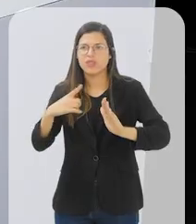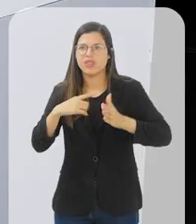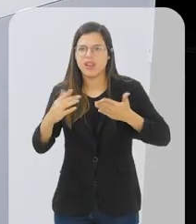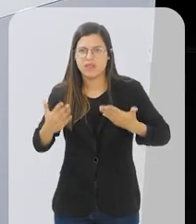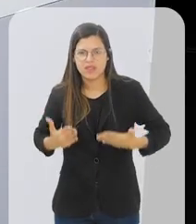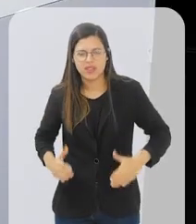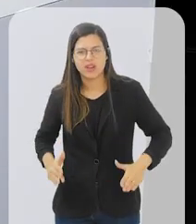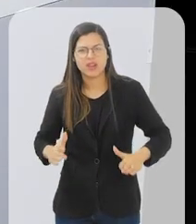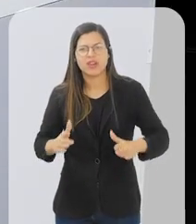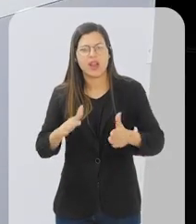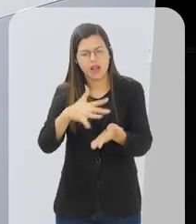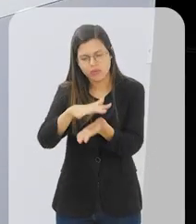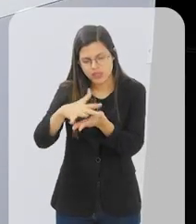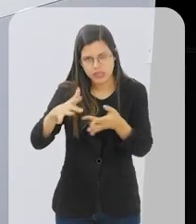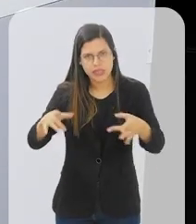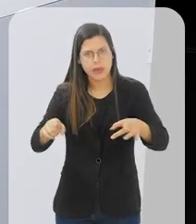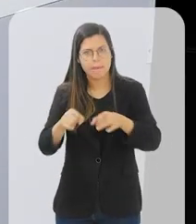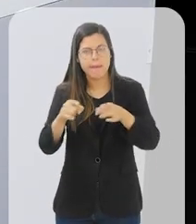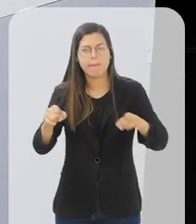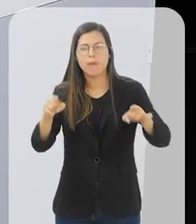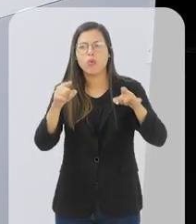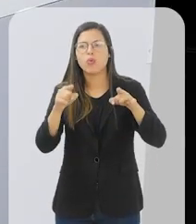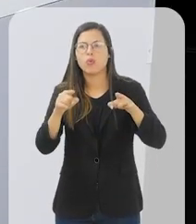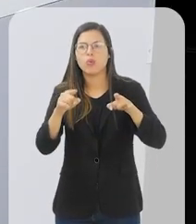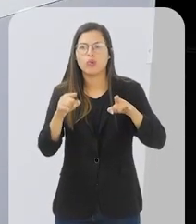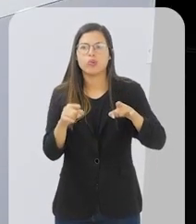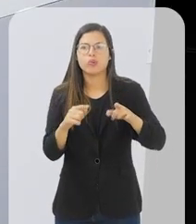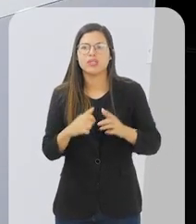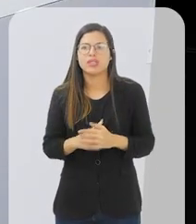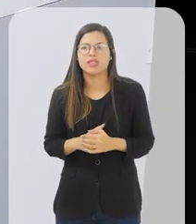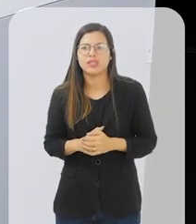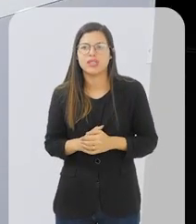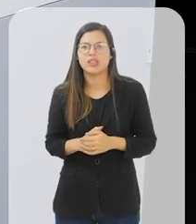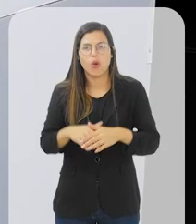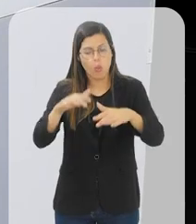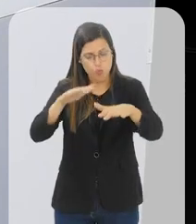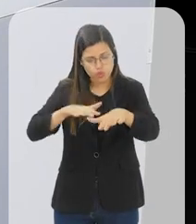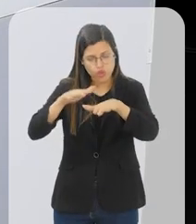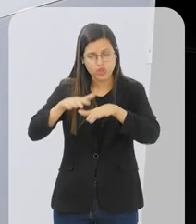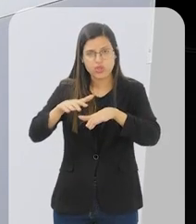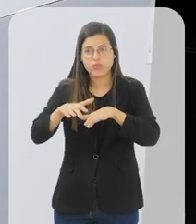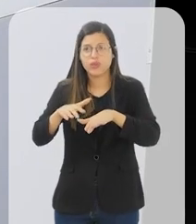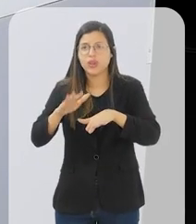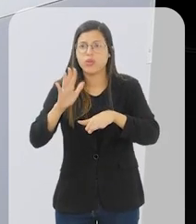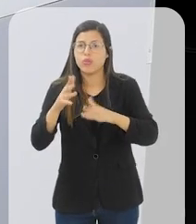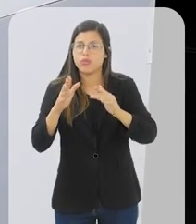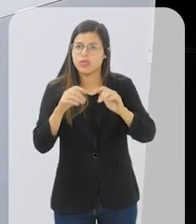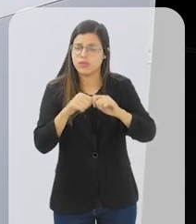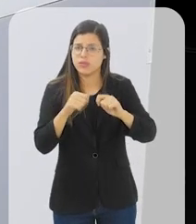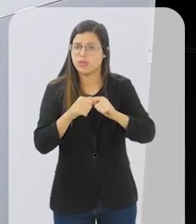Além das fantasias, o samba enredo, toda a plástica durante o desfile. Eu